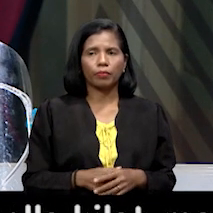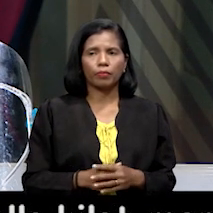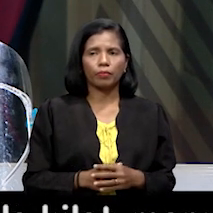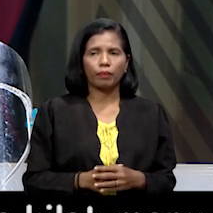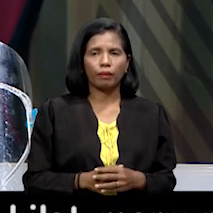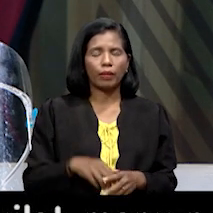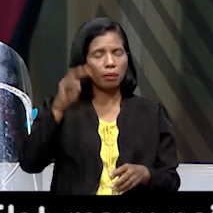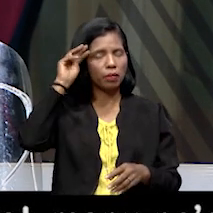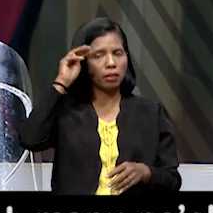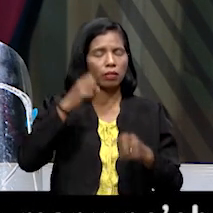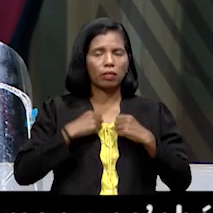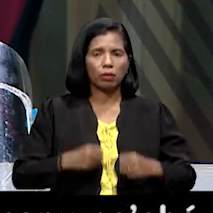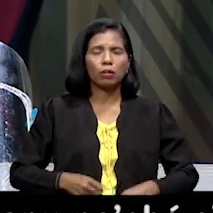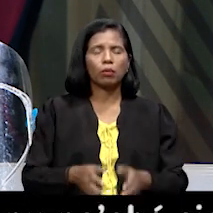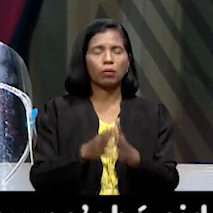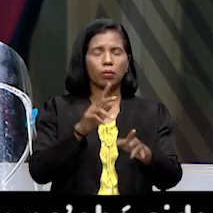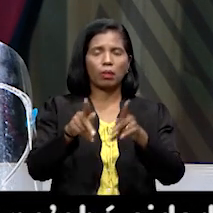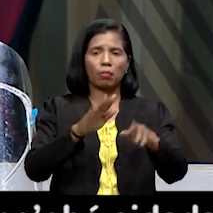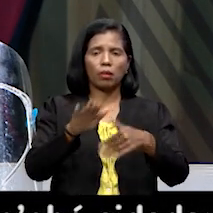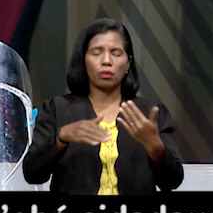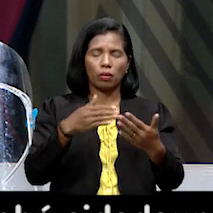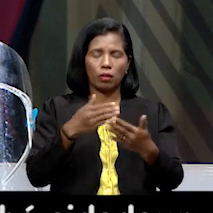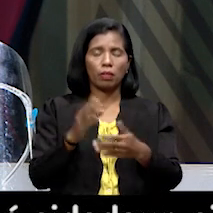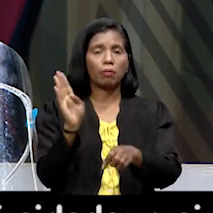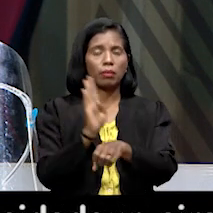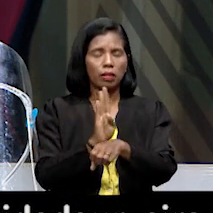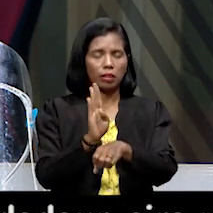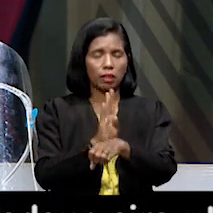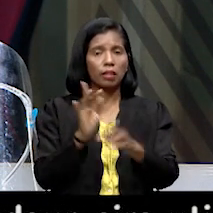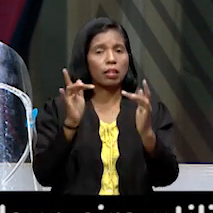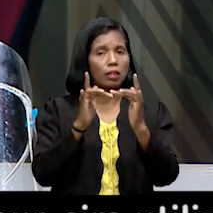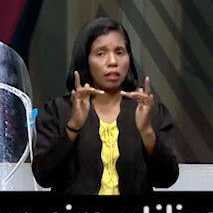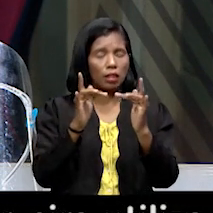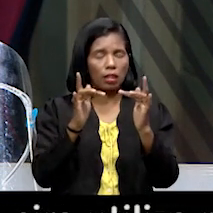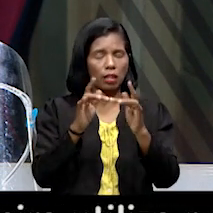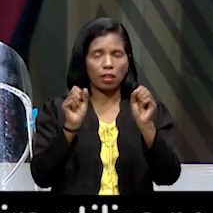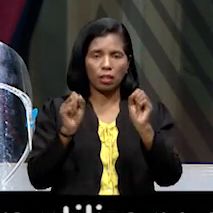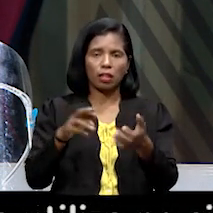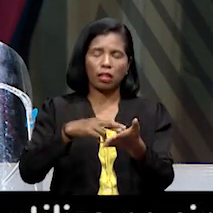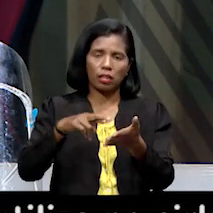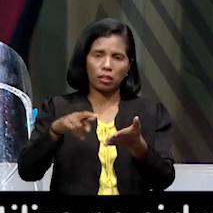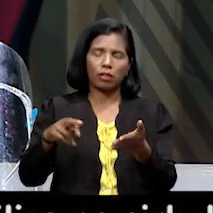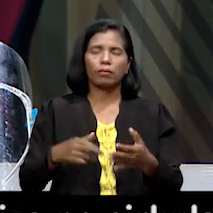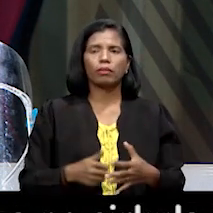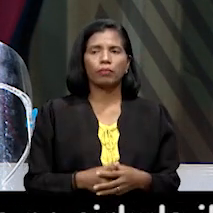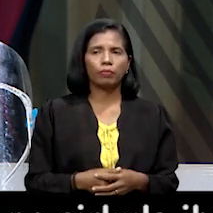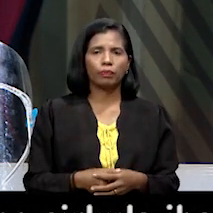Ministério da Saúde russo cidadão Sira Nebehalau negócio online, vai mora que herbal tem que resisto.